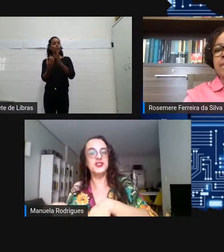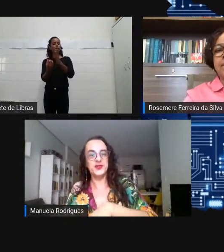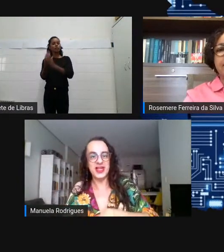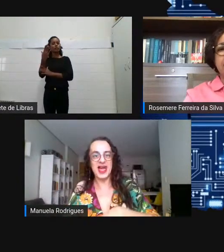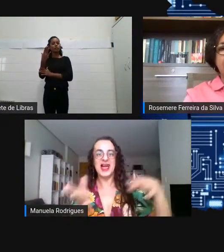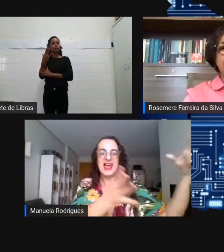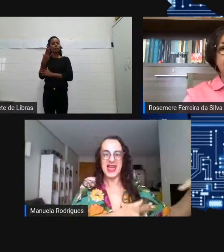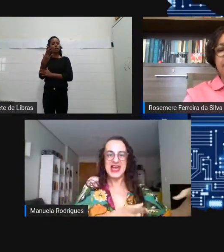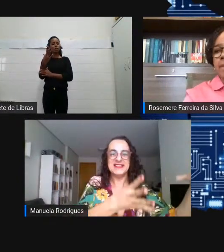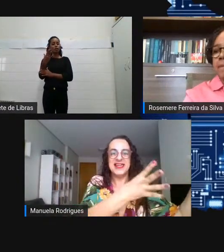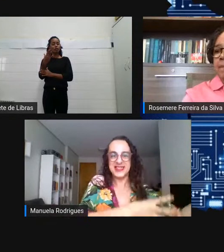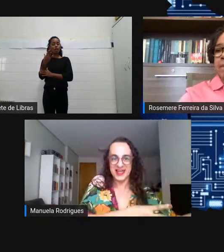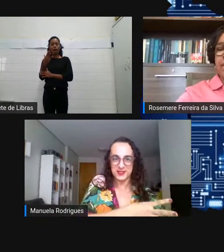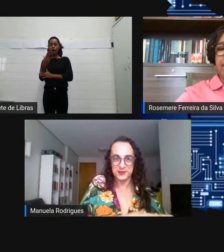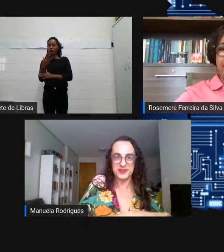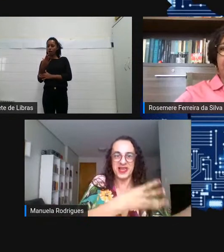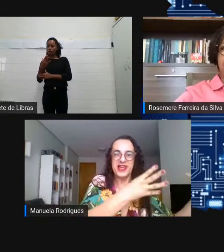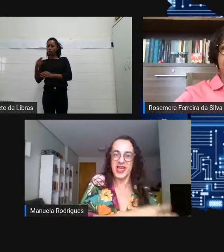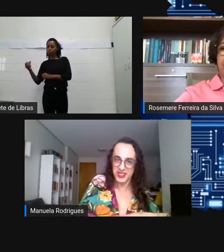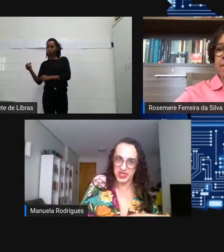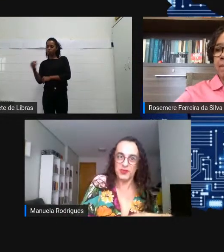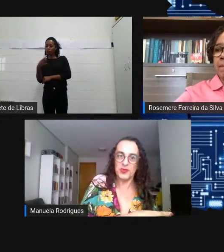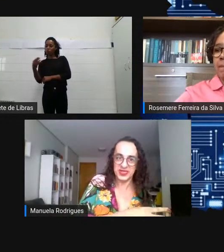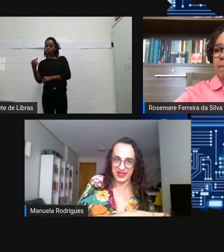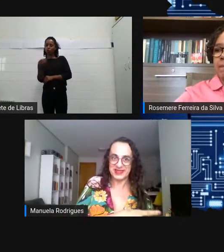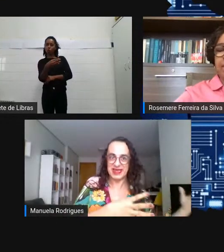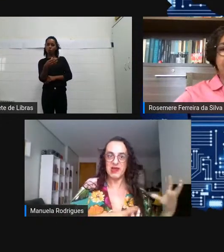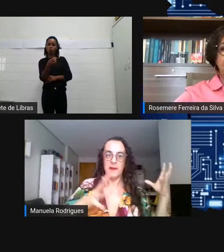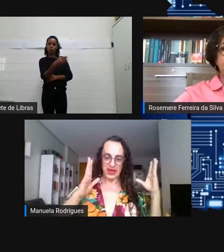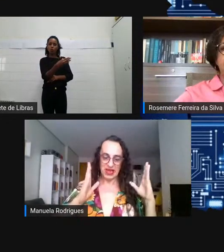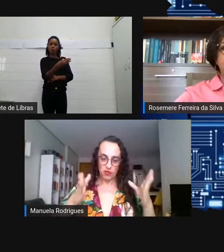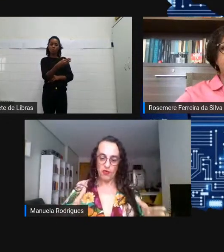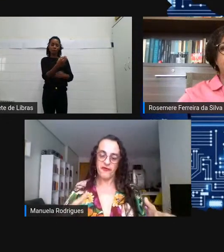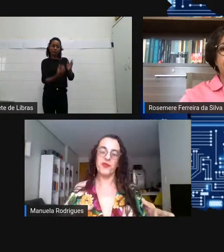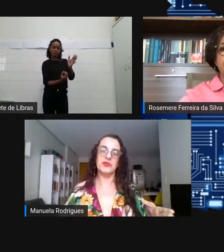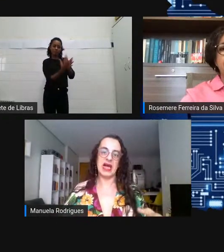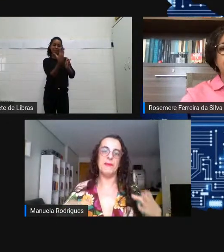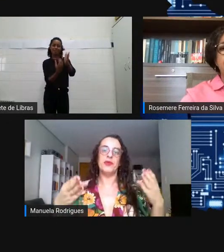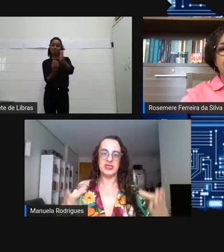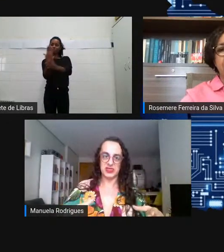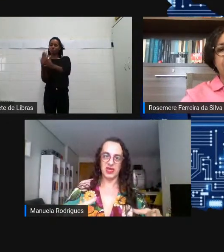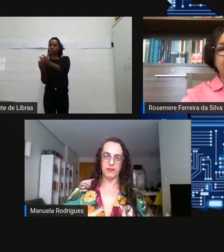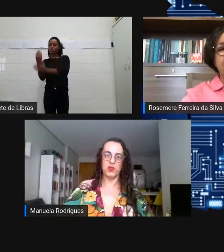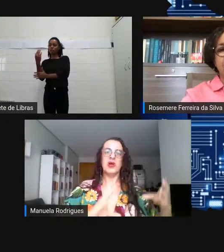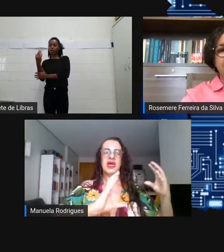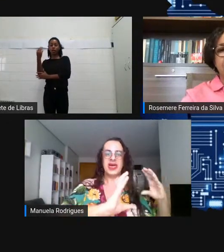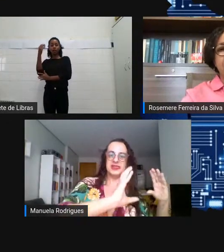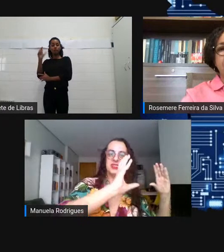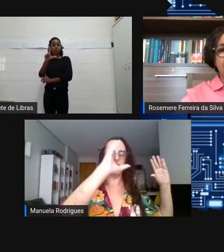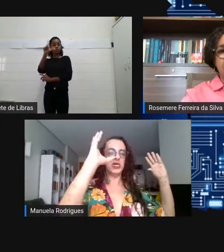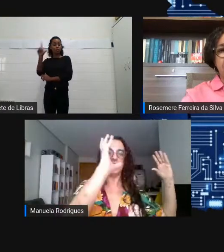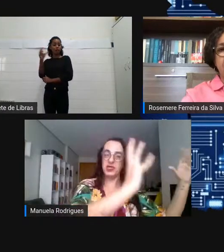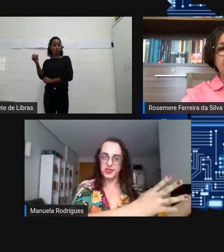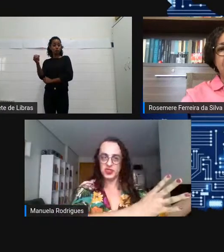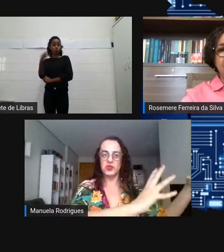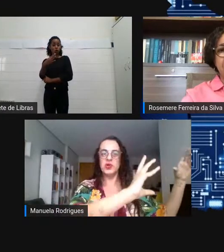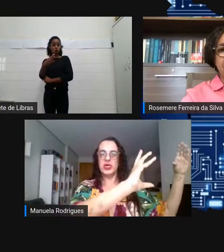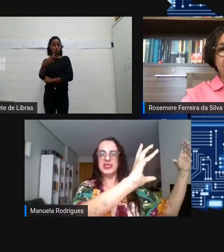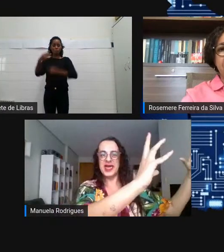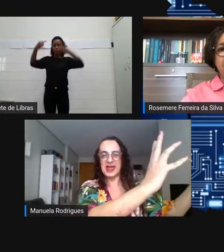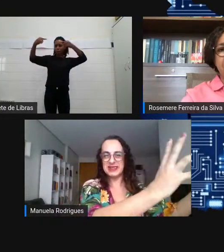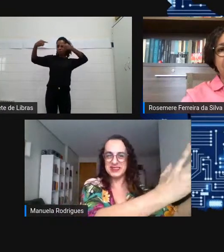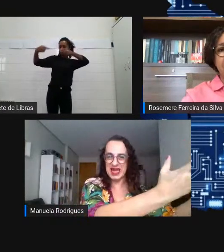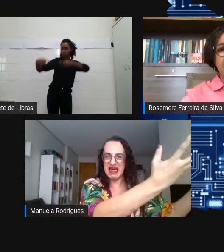para questionar essa literatura hegemônica, né, para confrontar, por exemplo, esse